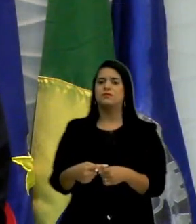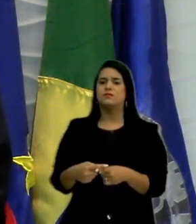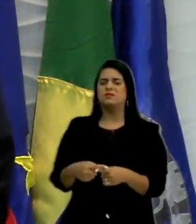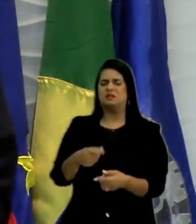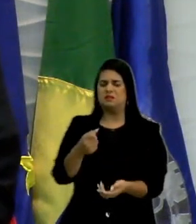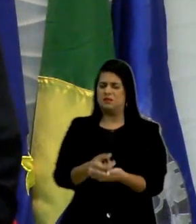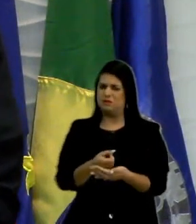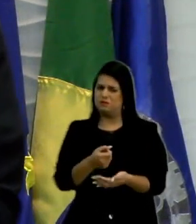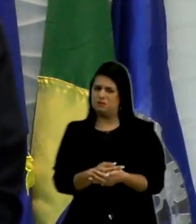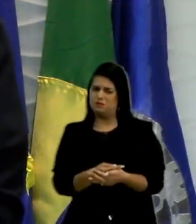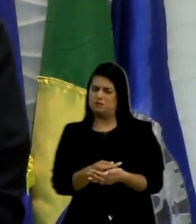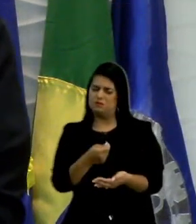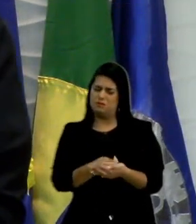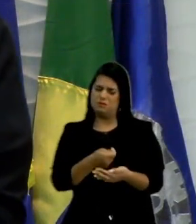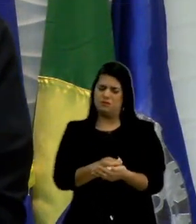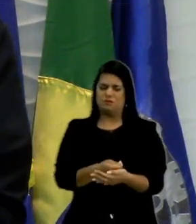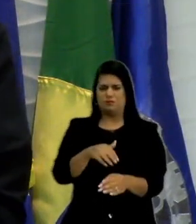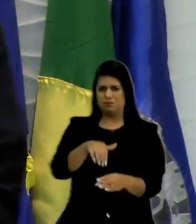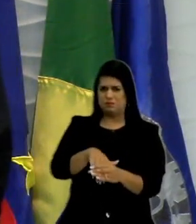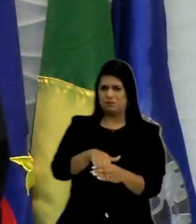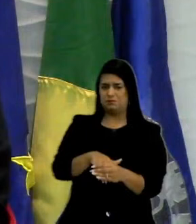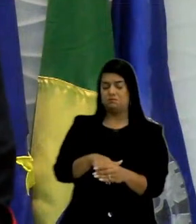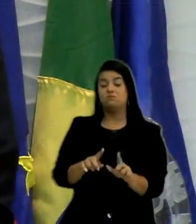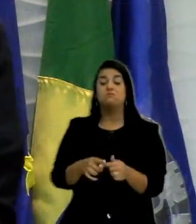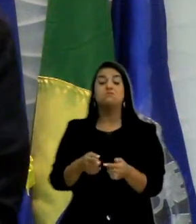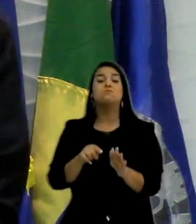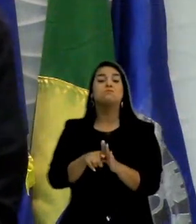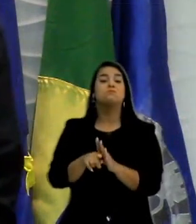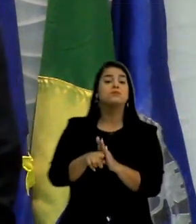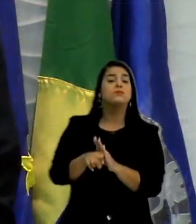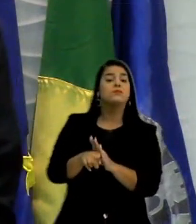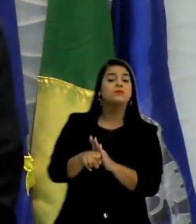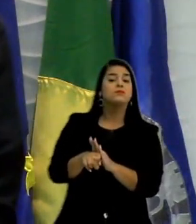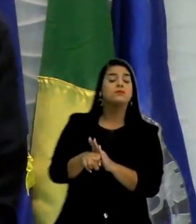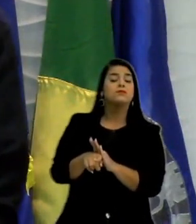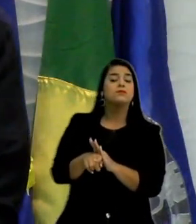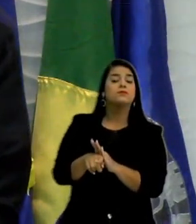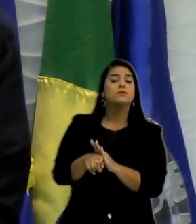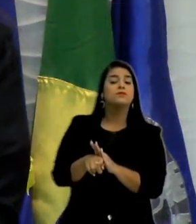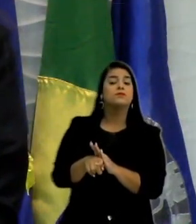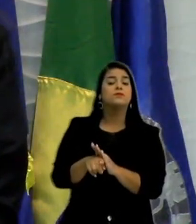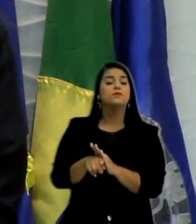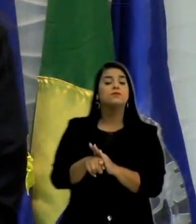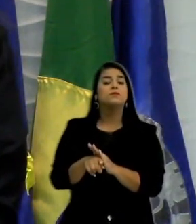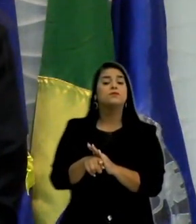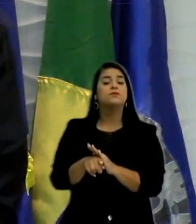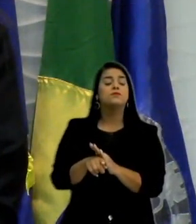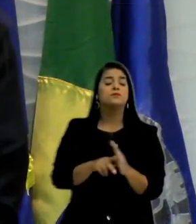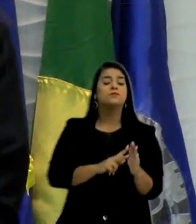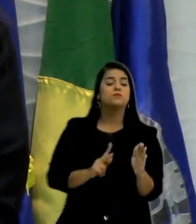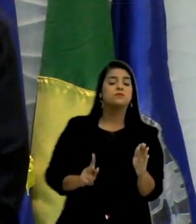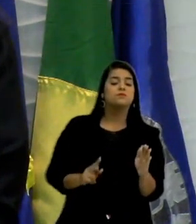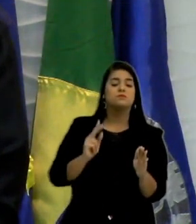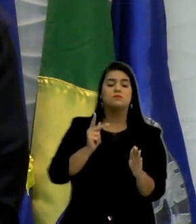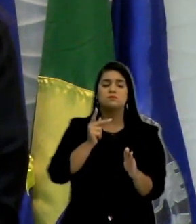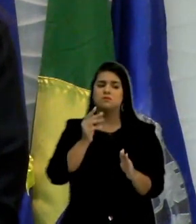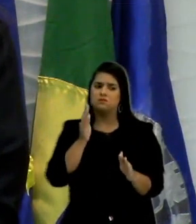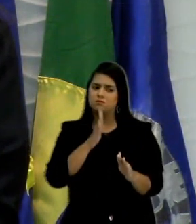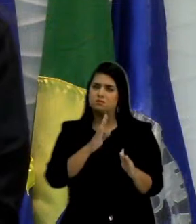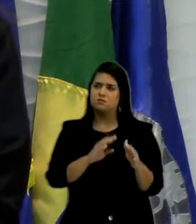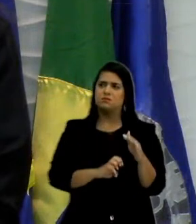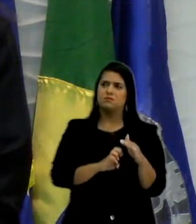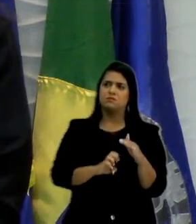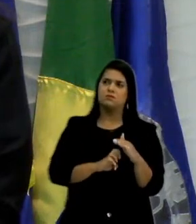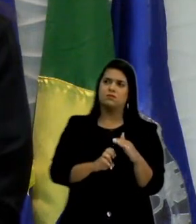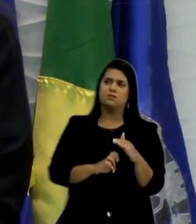voto. Agora eu faço uma pergunta a esses vereadores que vêm falar tanto do empresário.